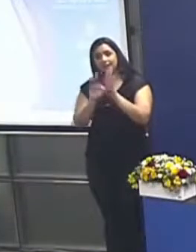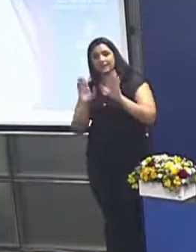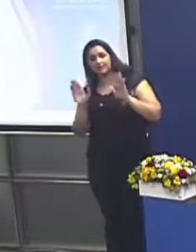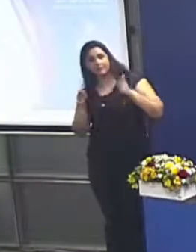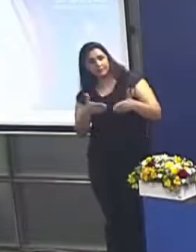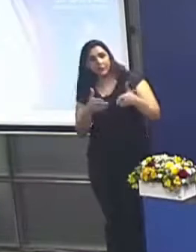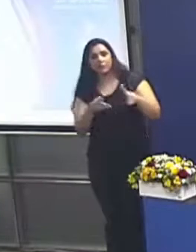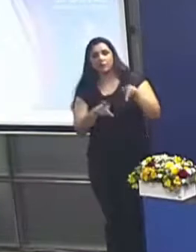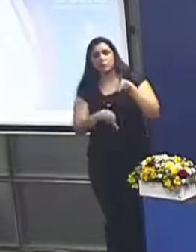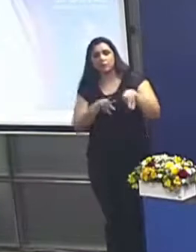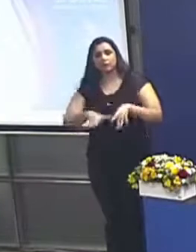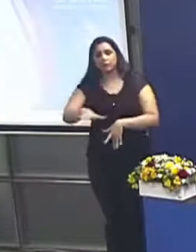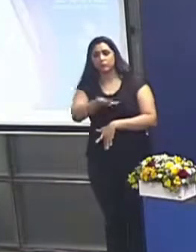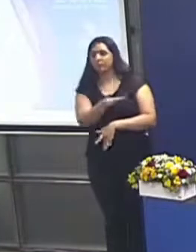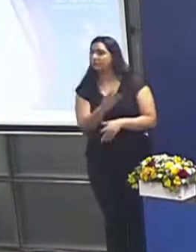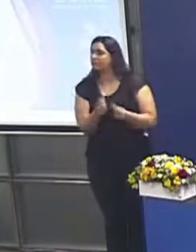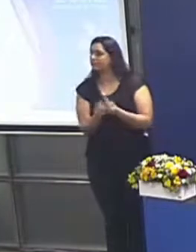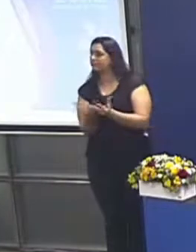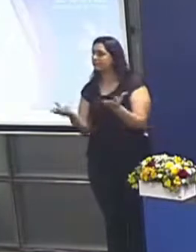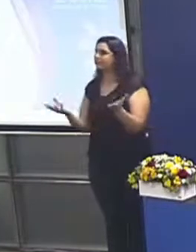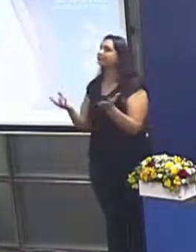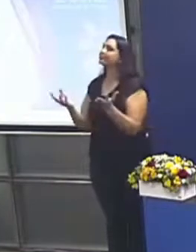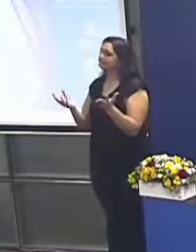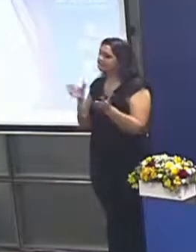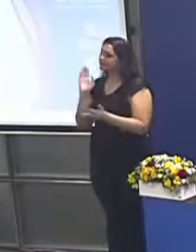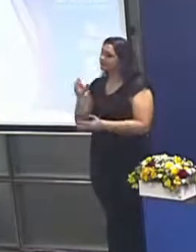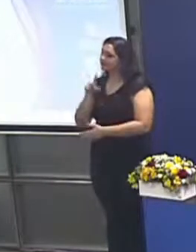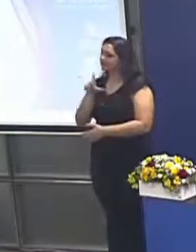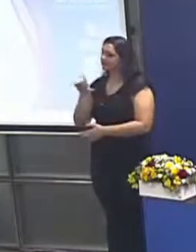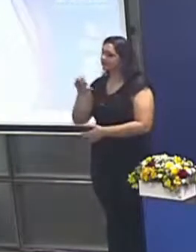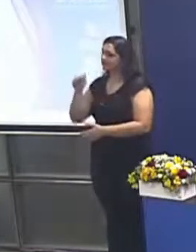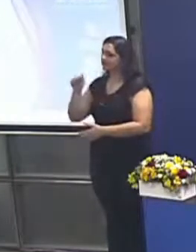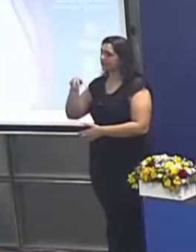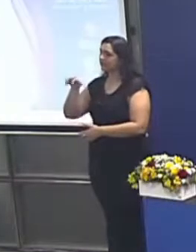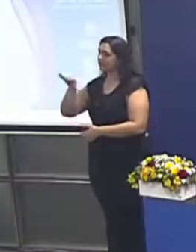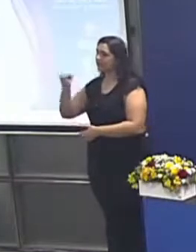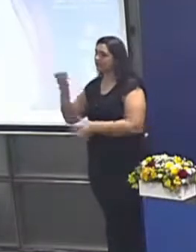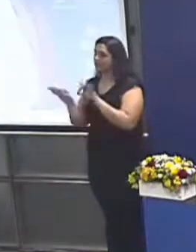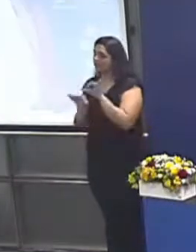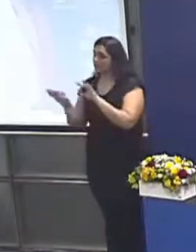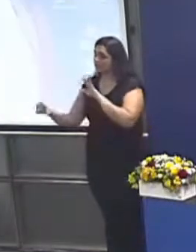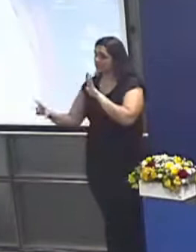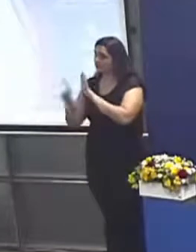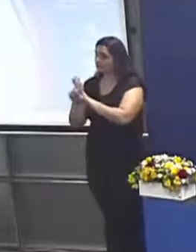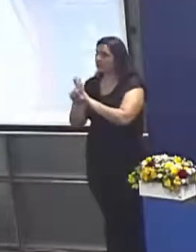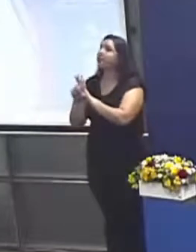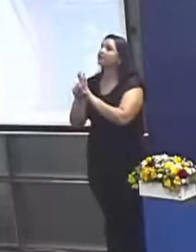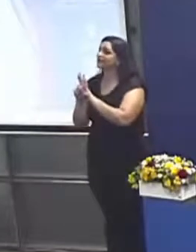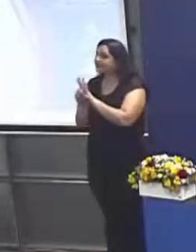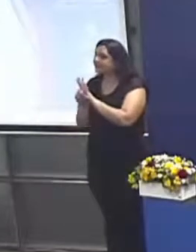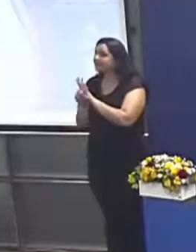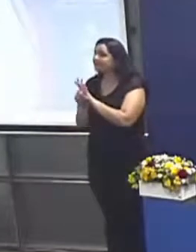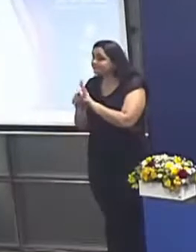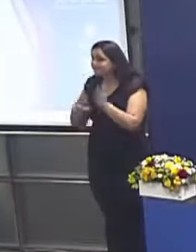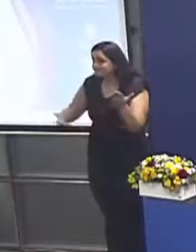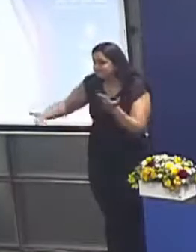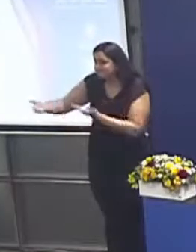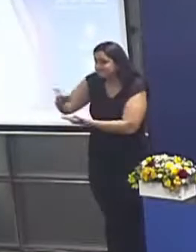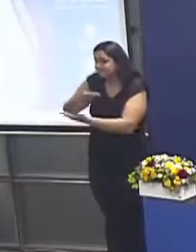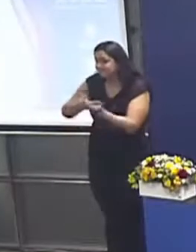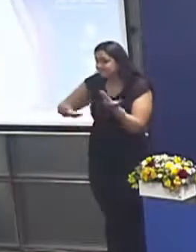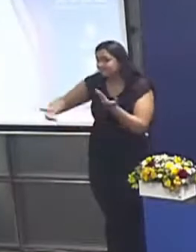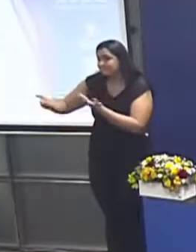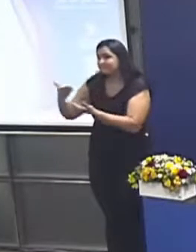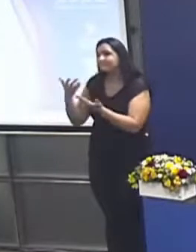para a população, como bem referendou Zé Américo, o projeto de lei que construiu, na relação direta